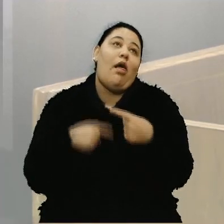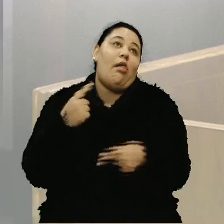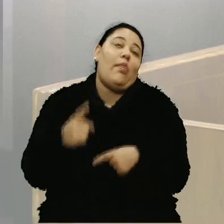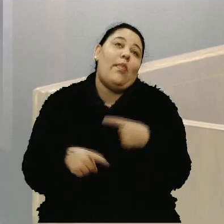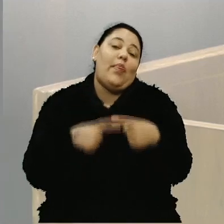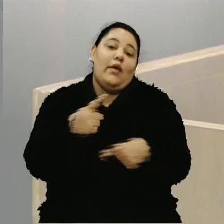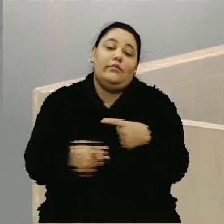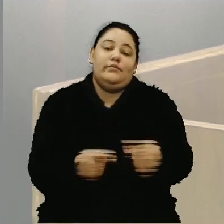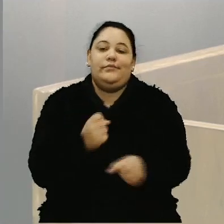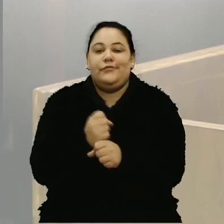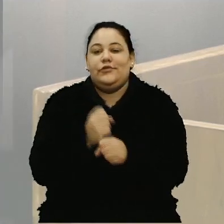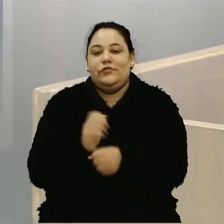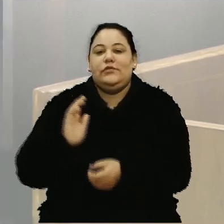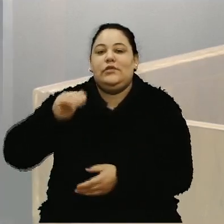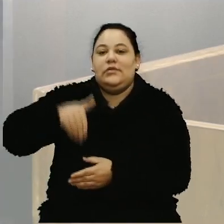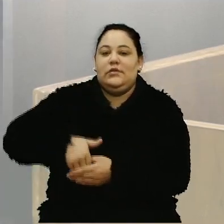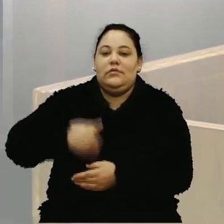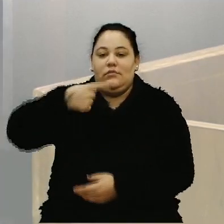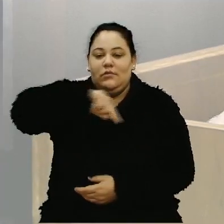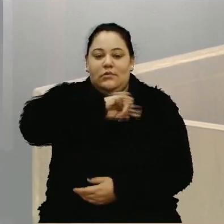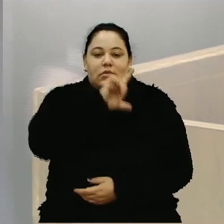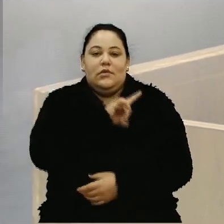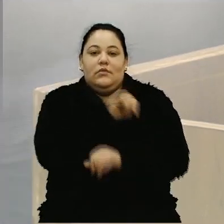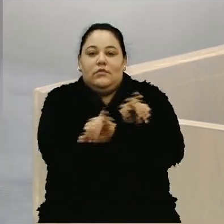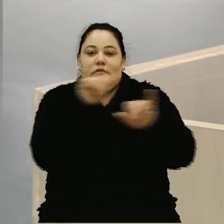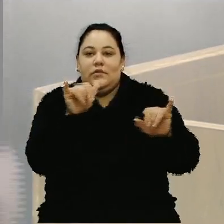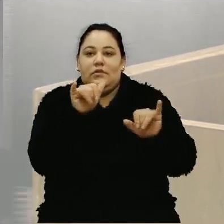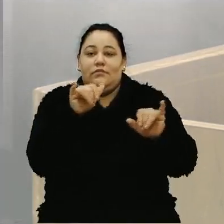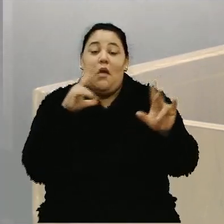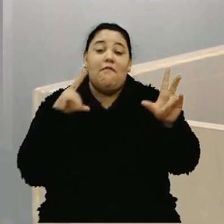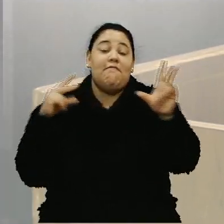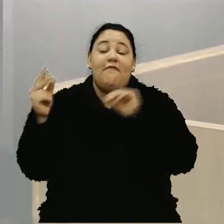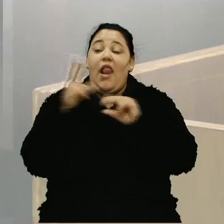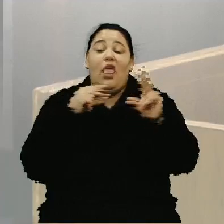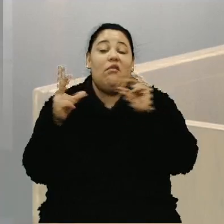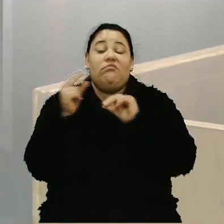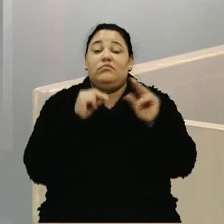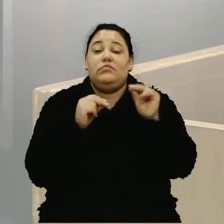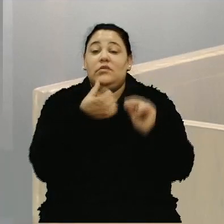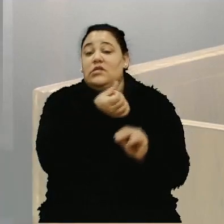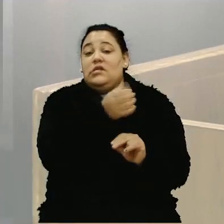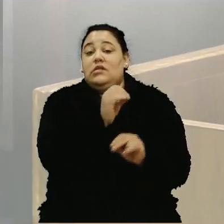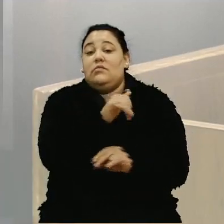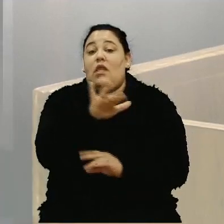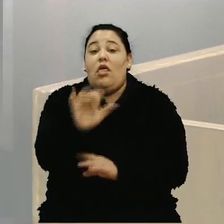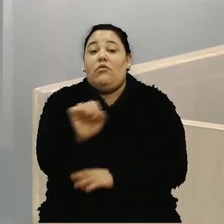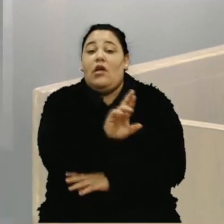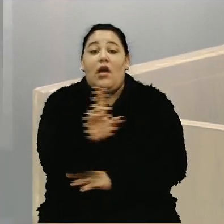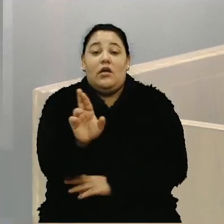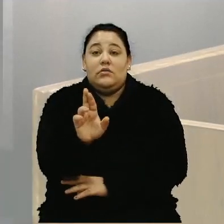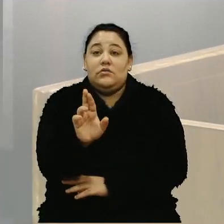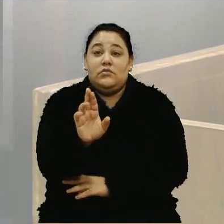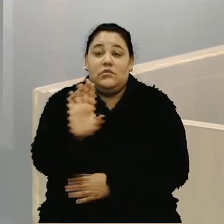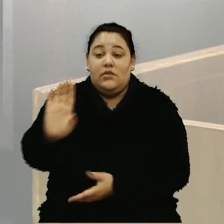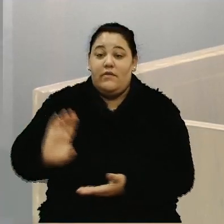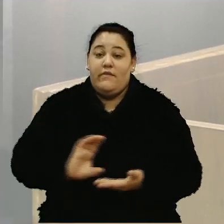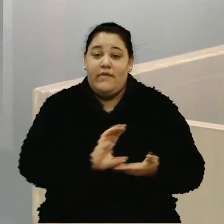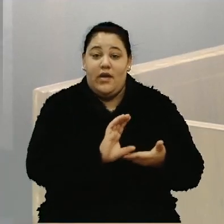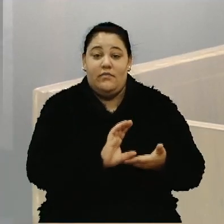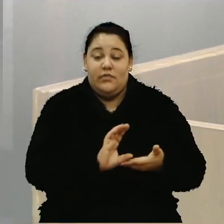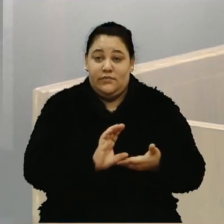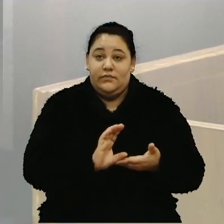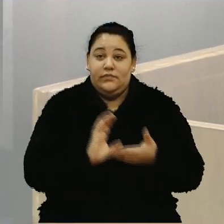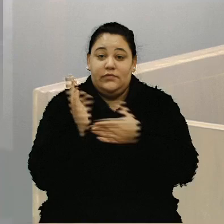ano eleitoral, a gente tem um anúncio da boca para fora, 60 milhões de reais que viria para a